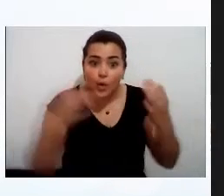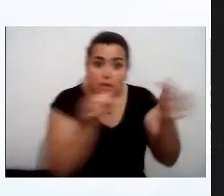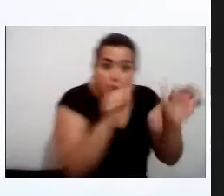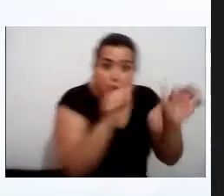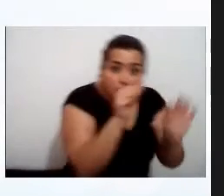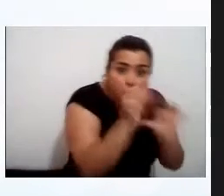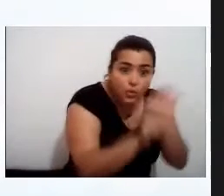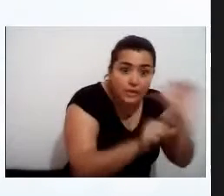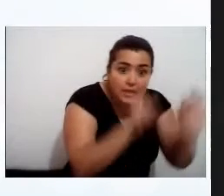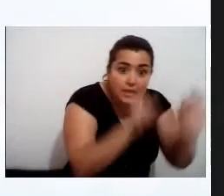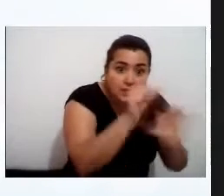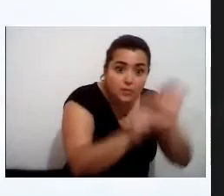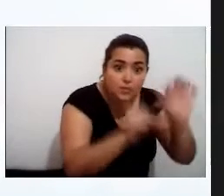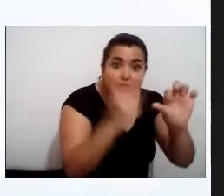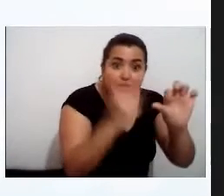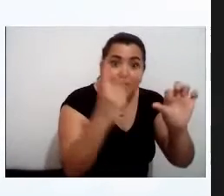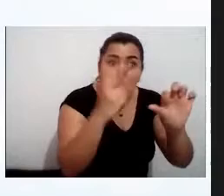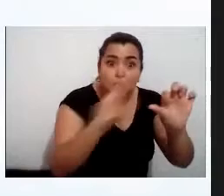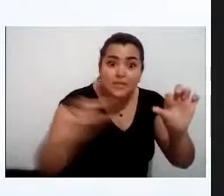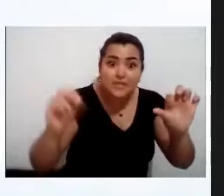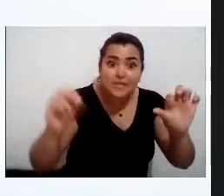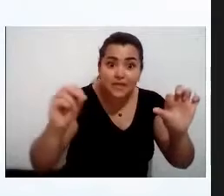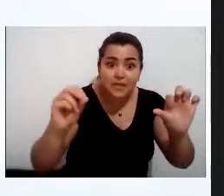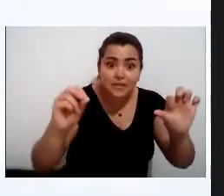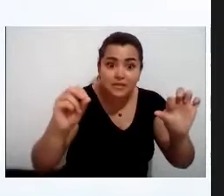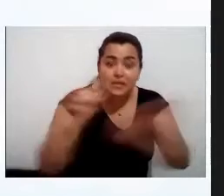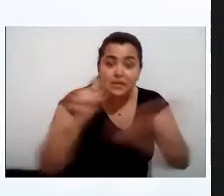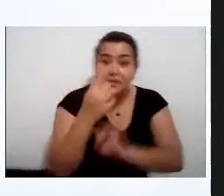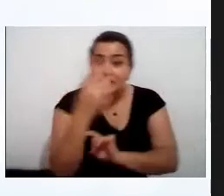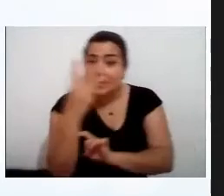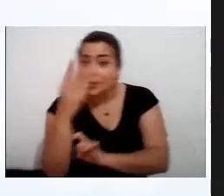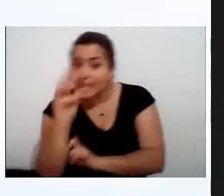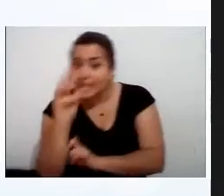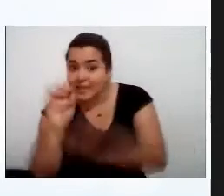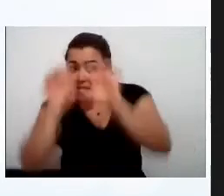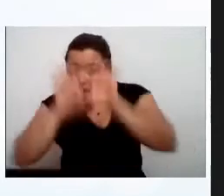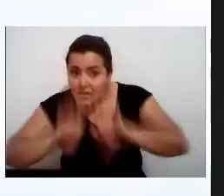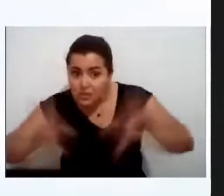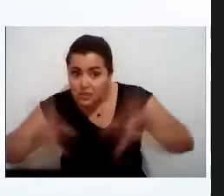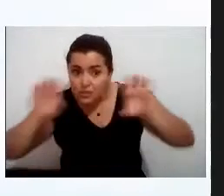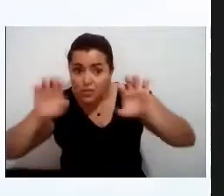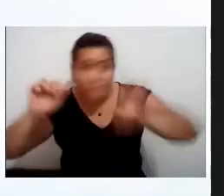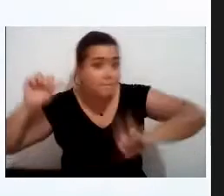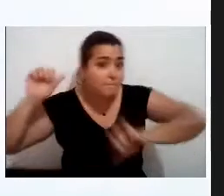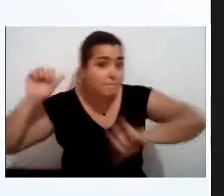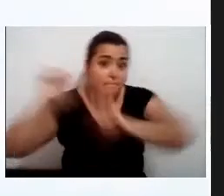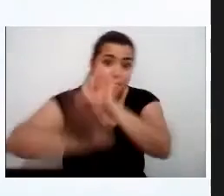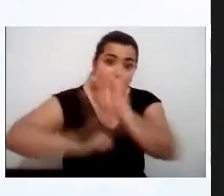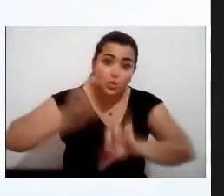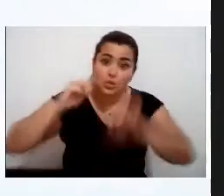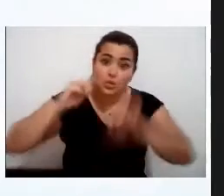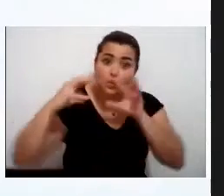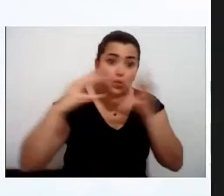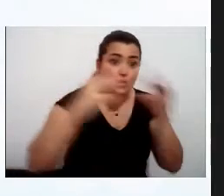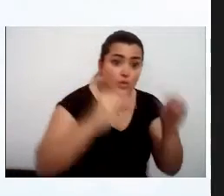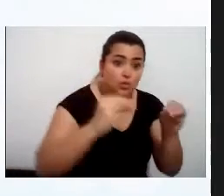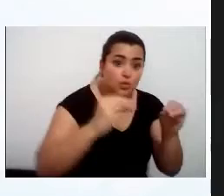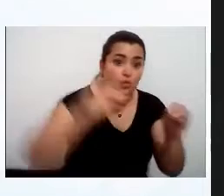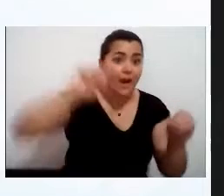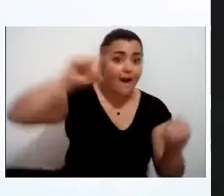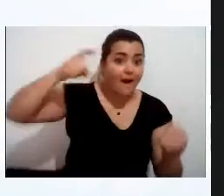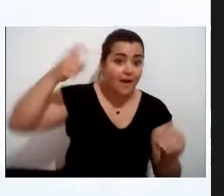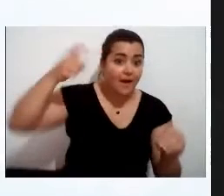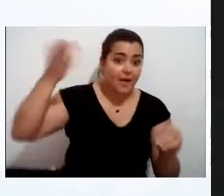200 alterações, 130 alterações estruturais, ou seja, mudou completamente. Antes, nós tínhamos